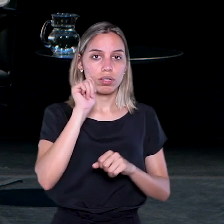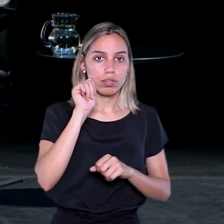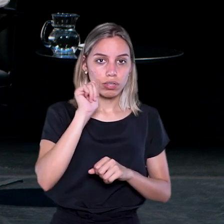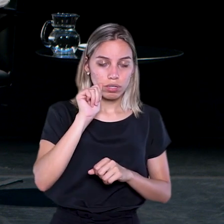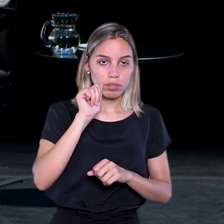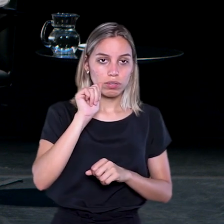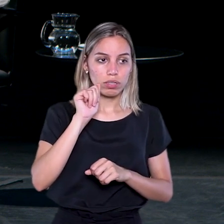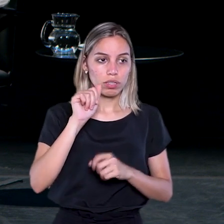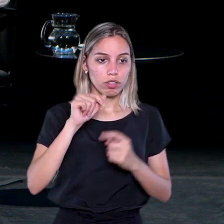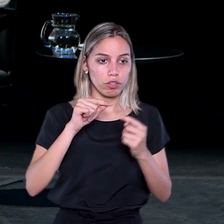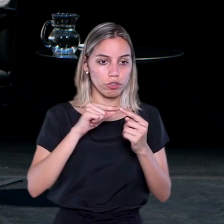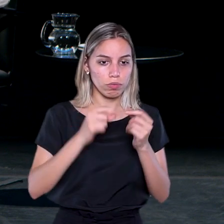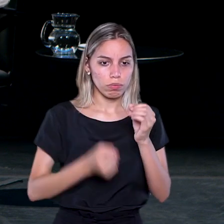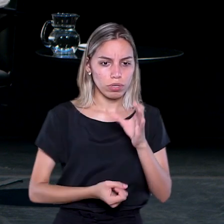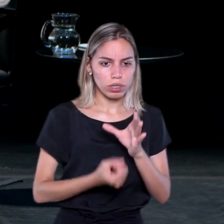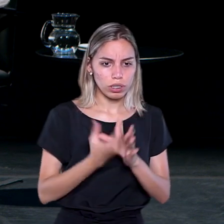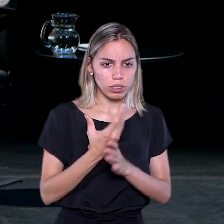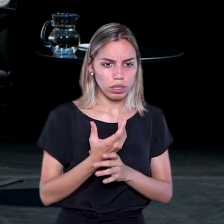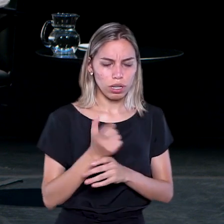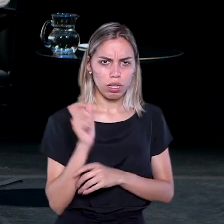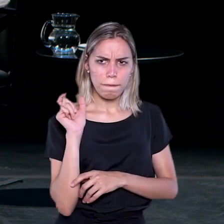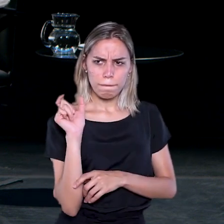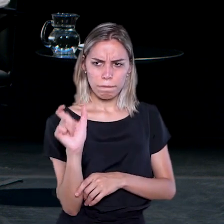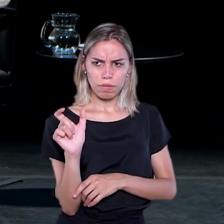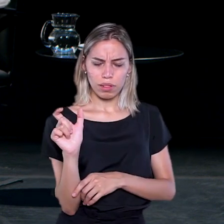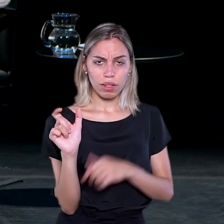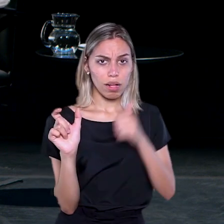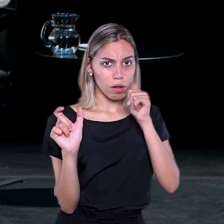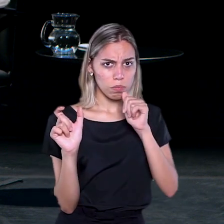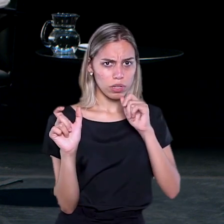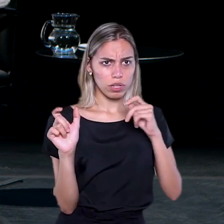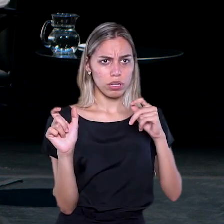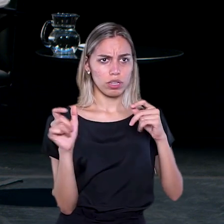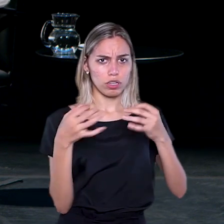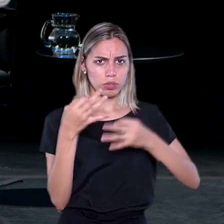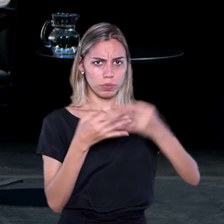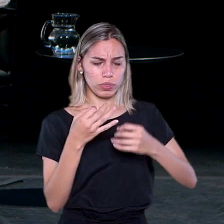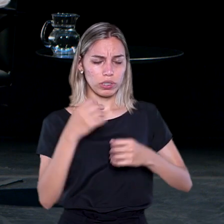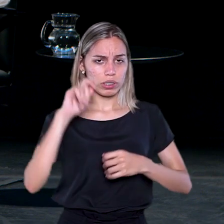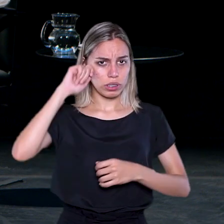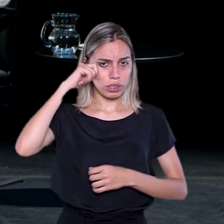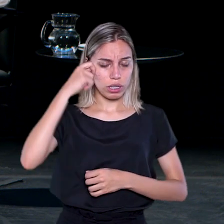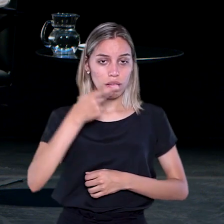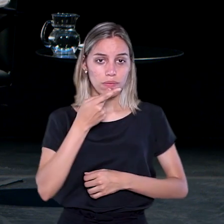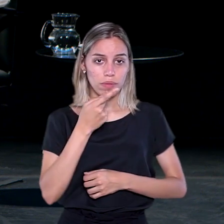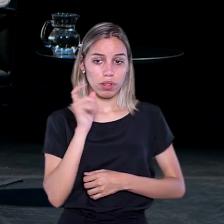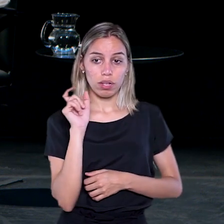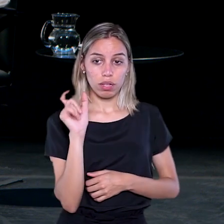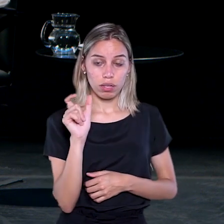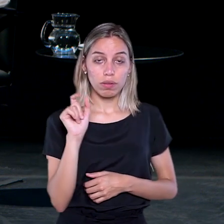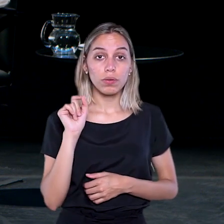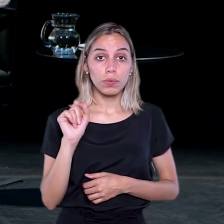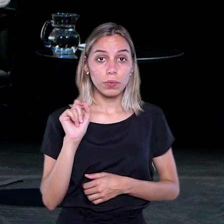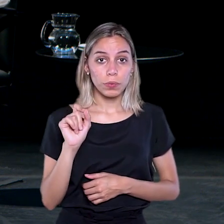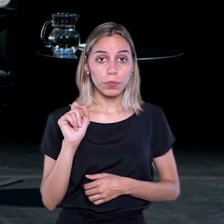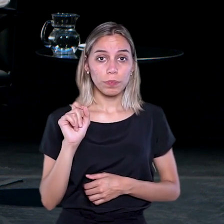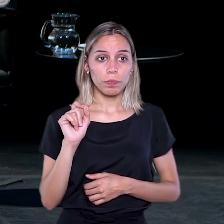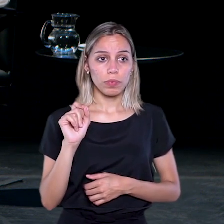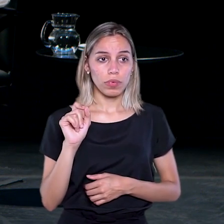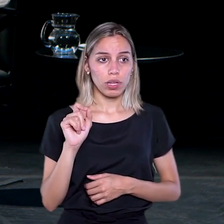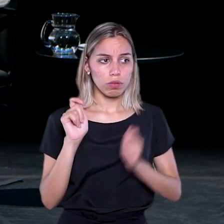um termo criado por Kimberly Crenshaw, uma jurista negra estadunidense, e que vai nos permitir analisar o mundo,